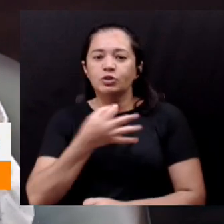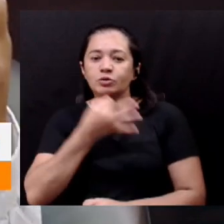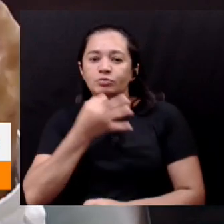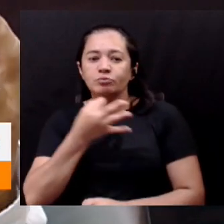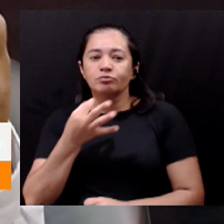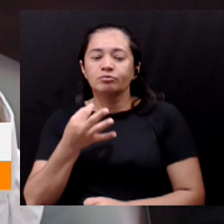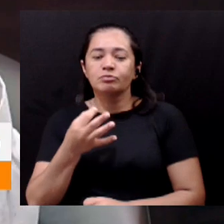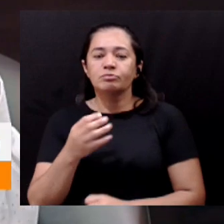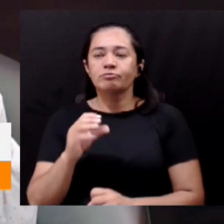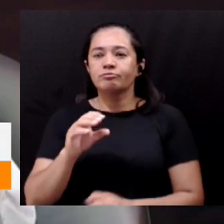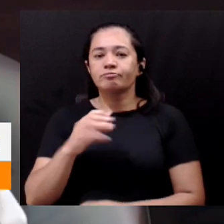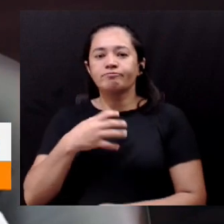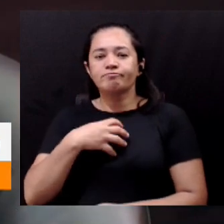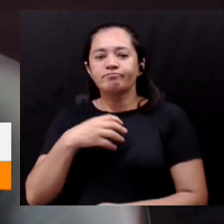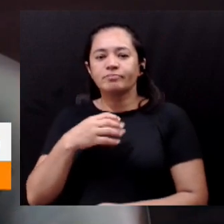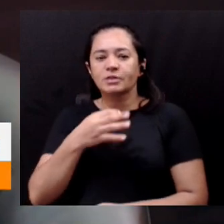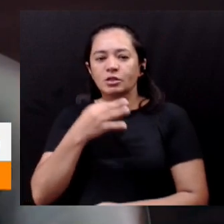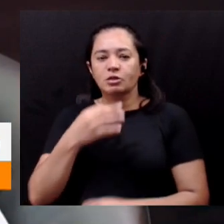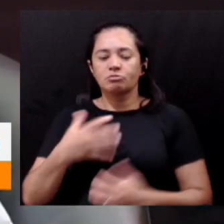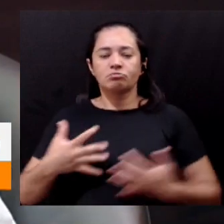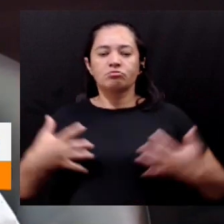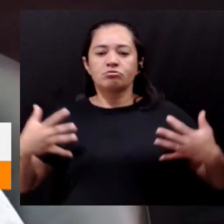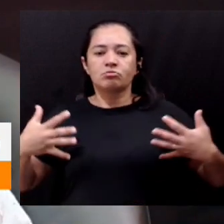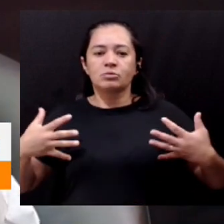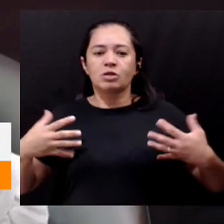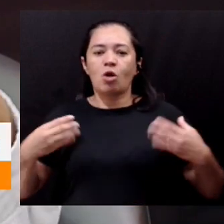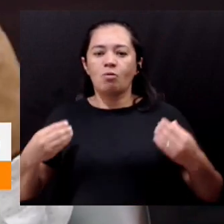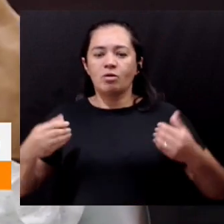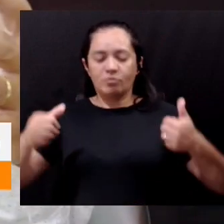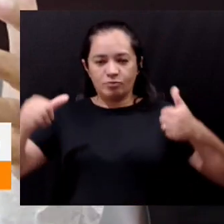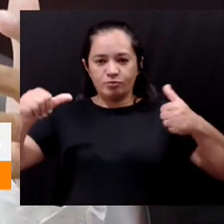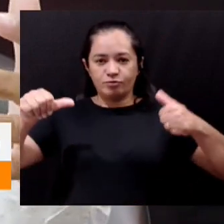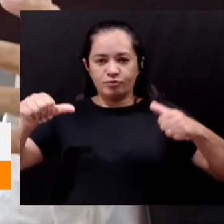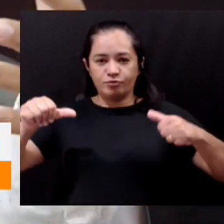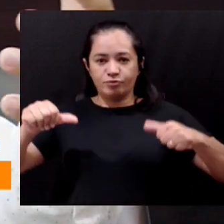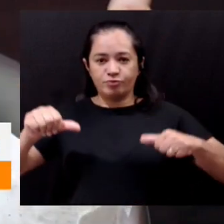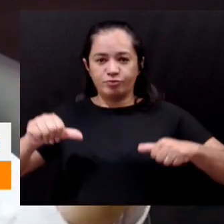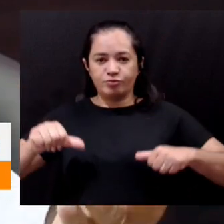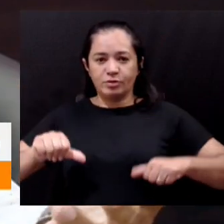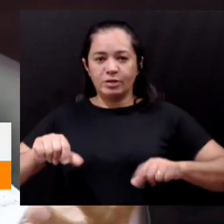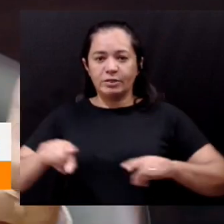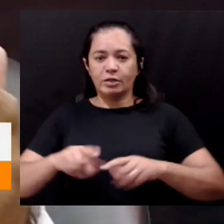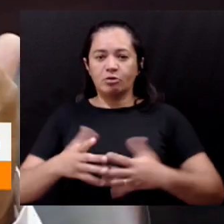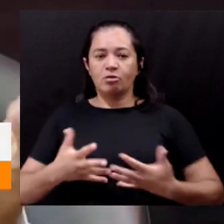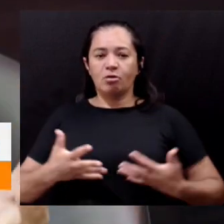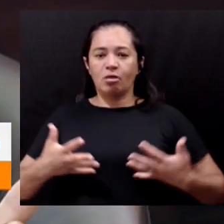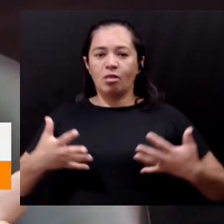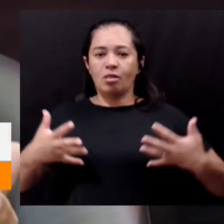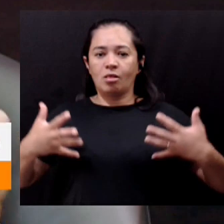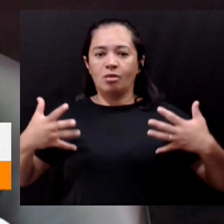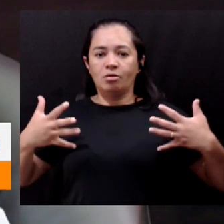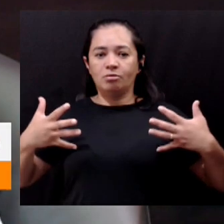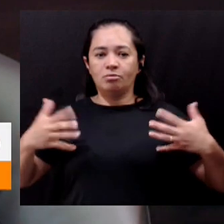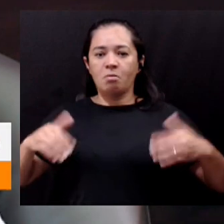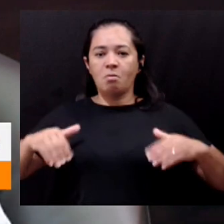crítico, o superego, ele vai sendo rebaixado ao ponto de que o ego vai ficando cada vez maior, mais